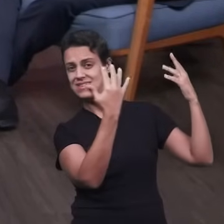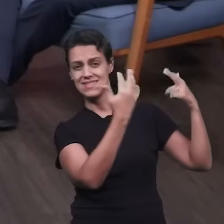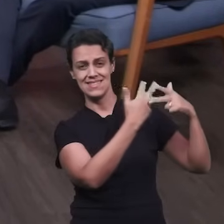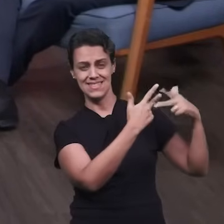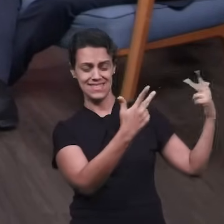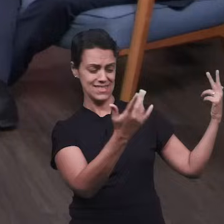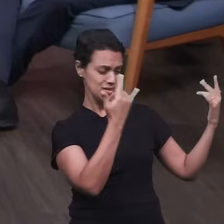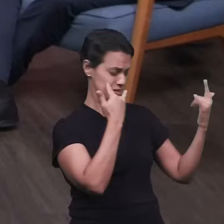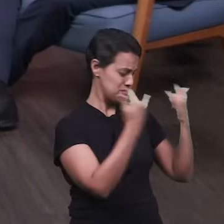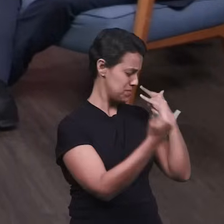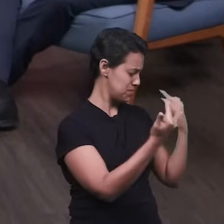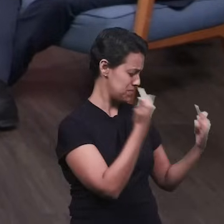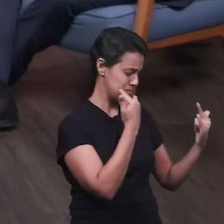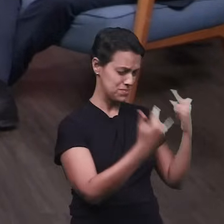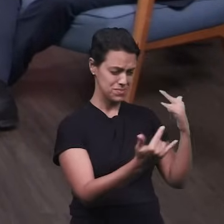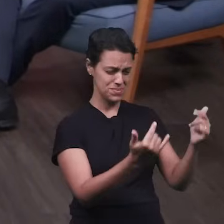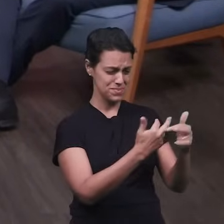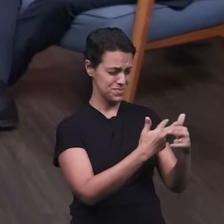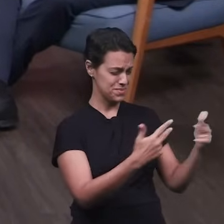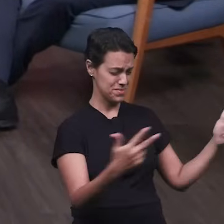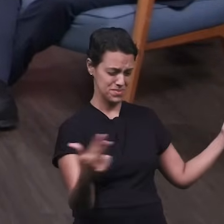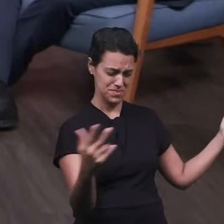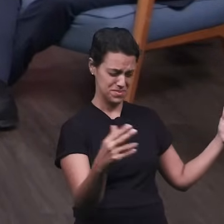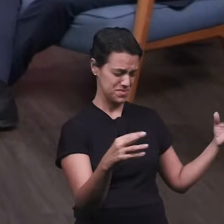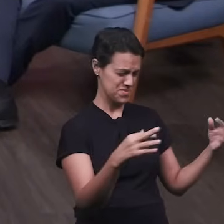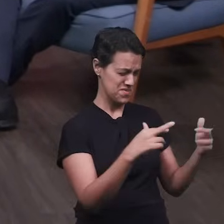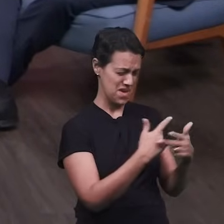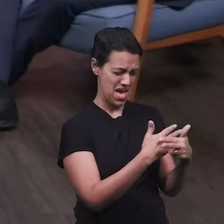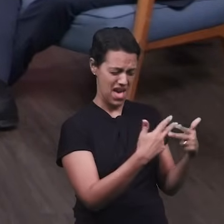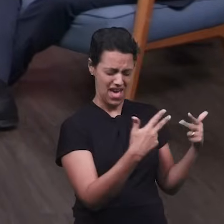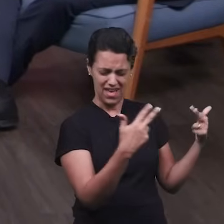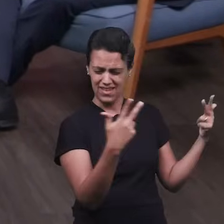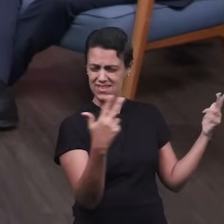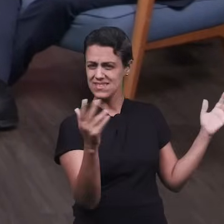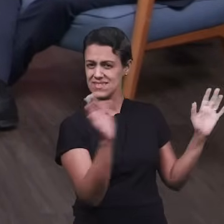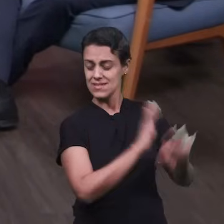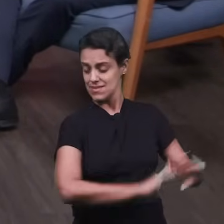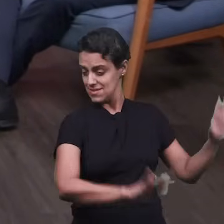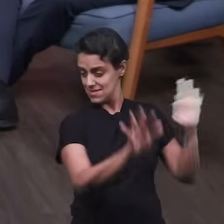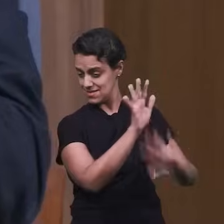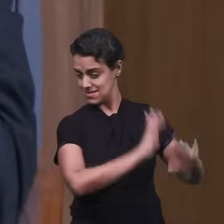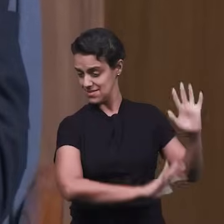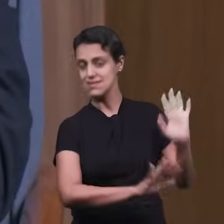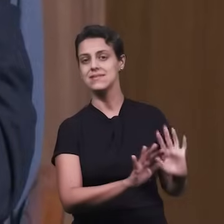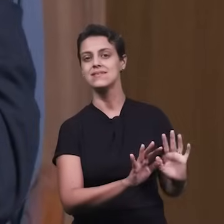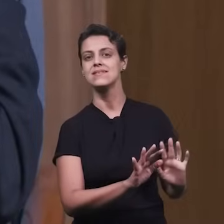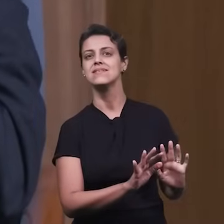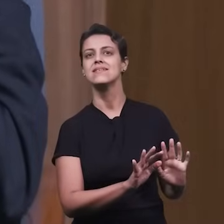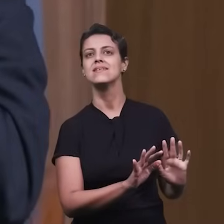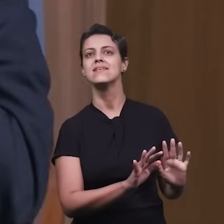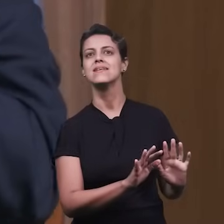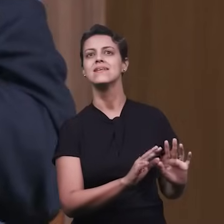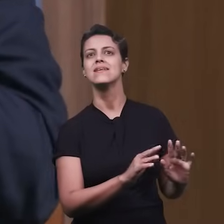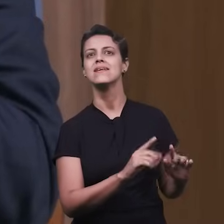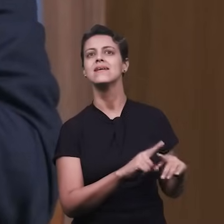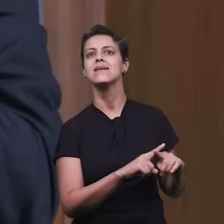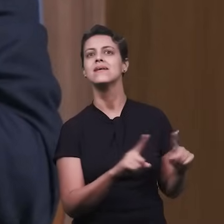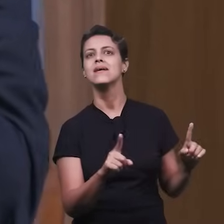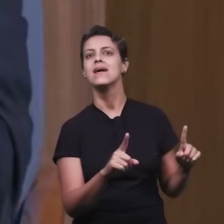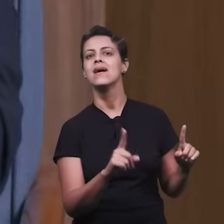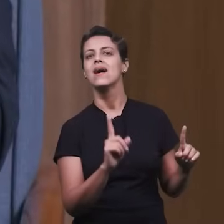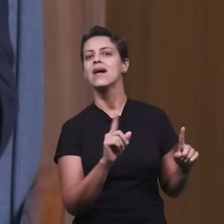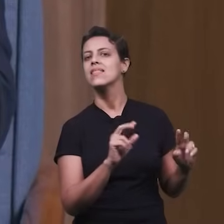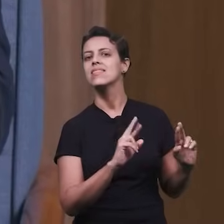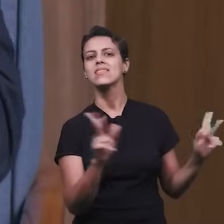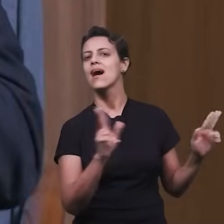tem voz para tudo quanto é gosto, de tudo quanto é nível, em todas as ocasiões. Mas as vozes